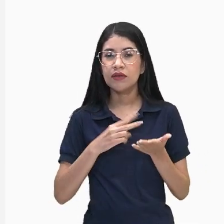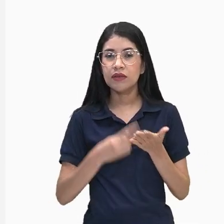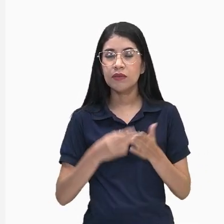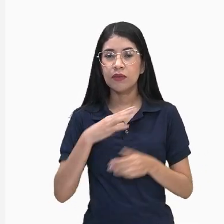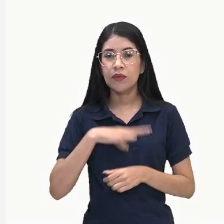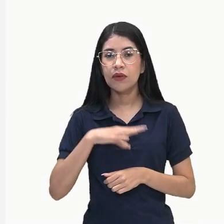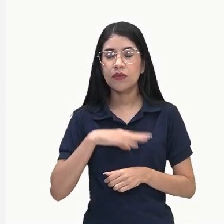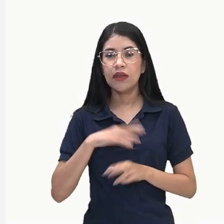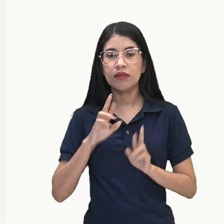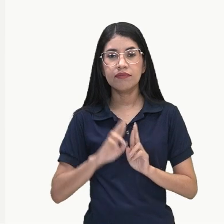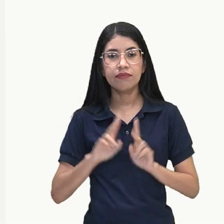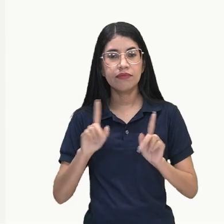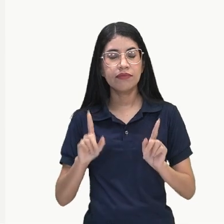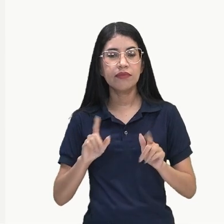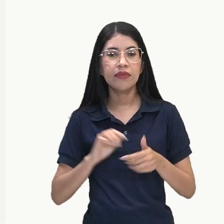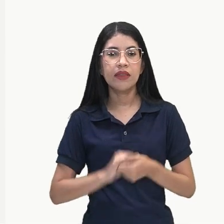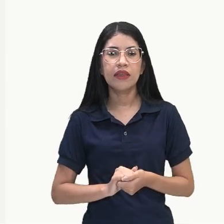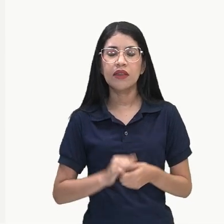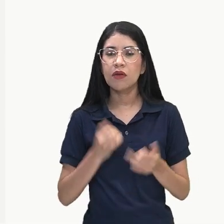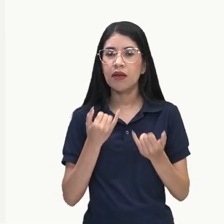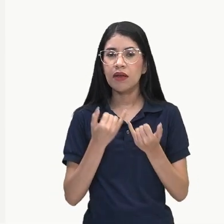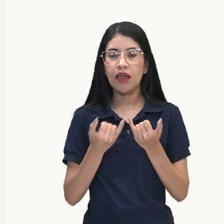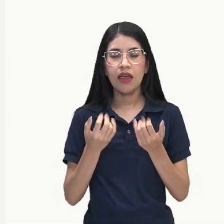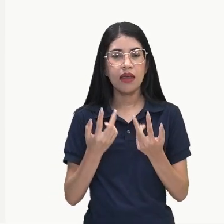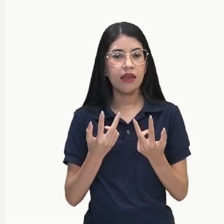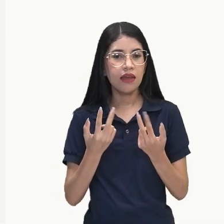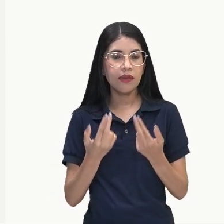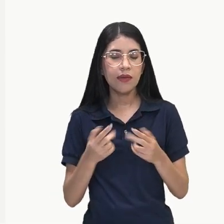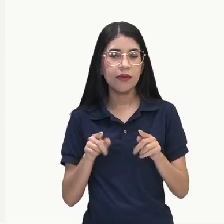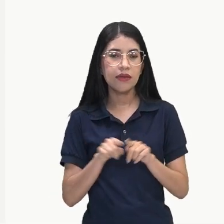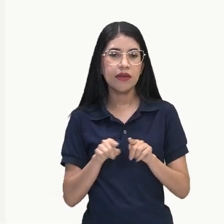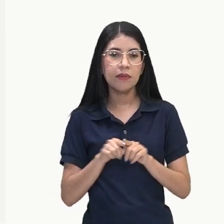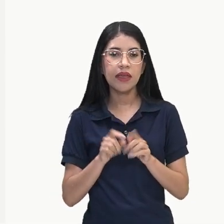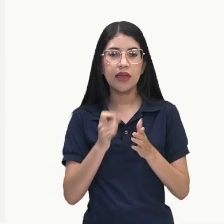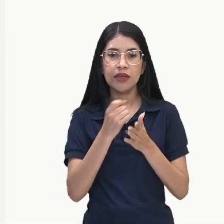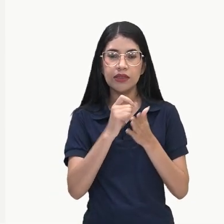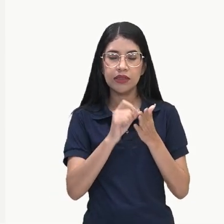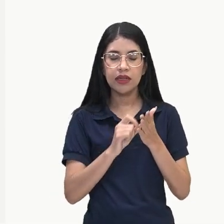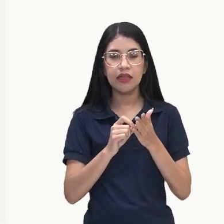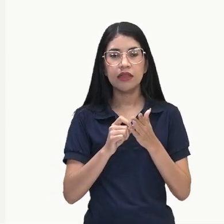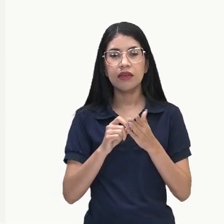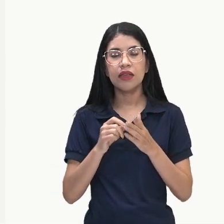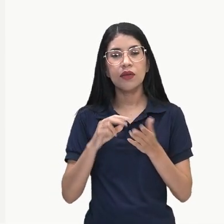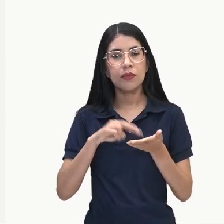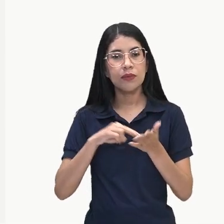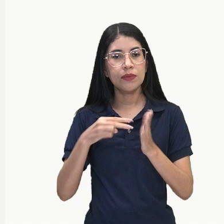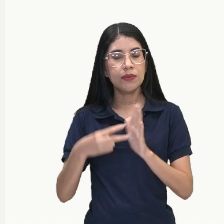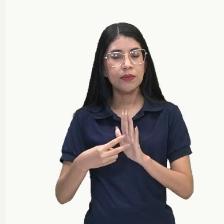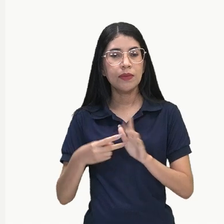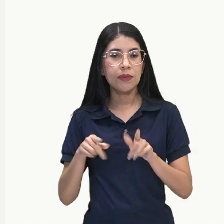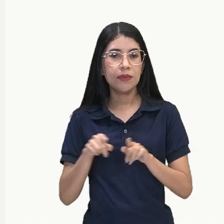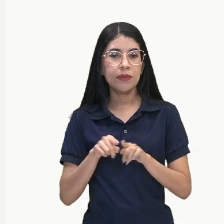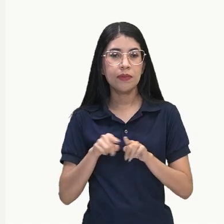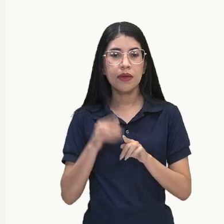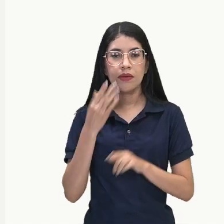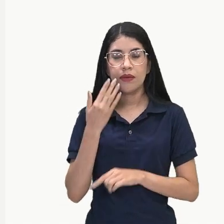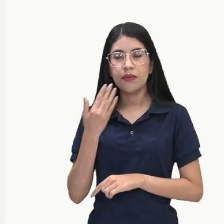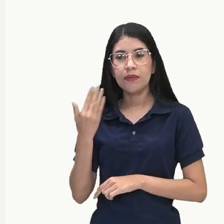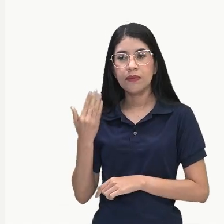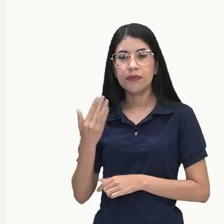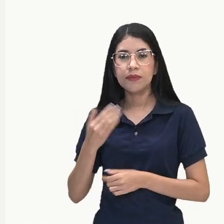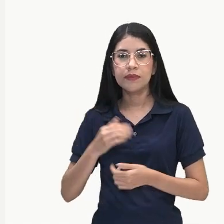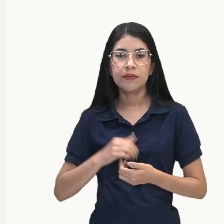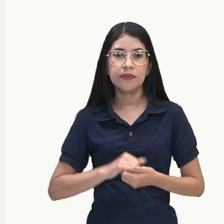português? Diferente, né? Então, ficou praticamente igual até aqui, né? Certo? Até aqui, na verdade, né? No final, né?